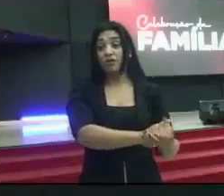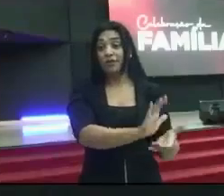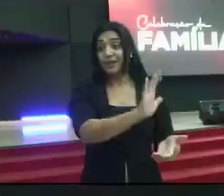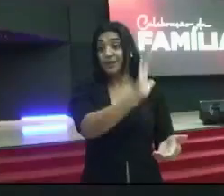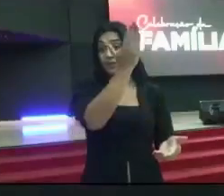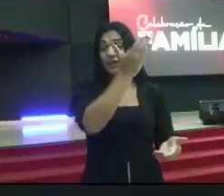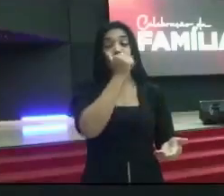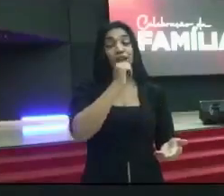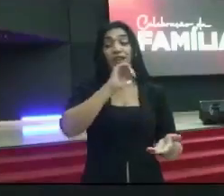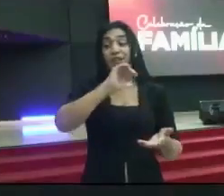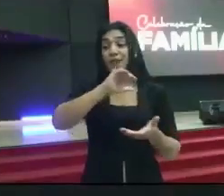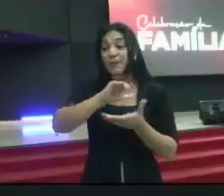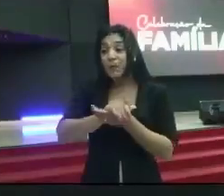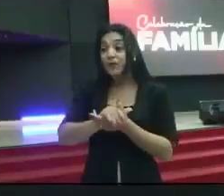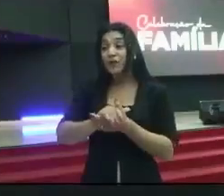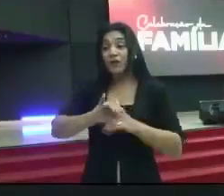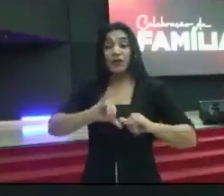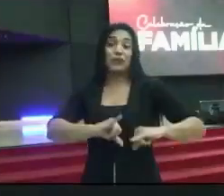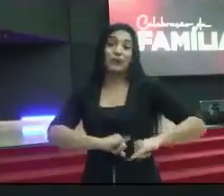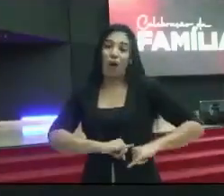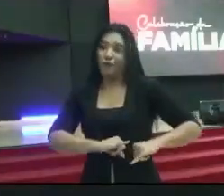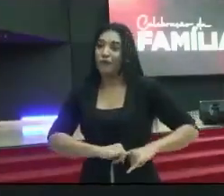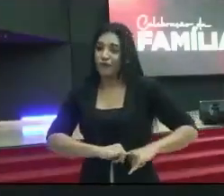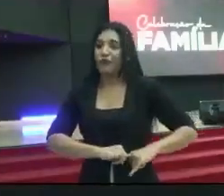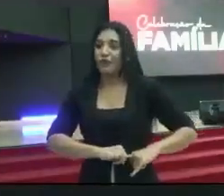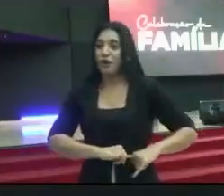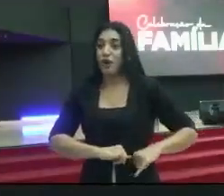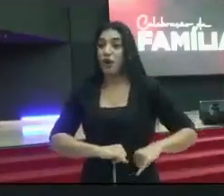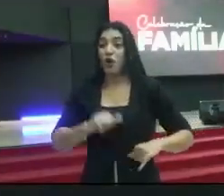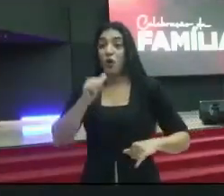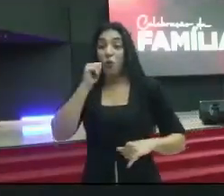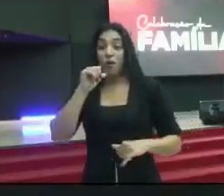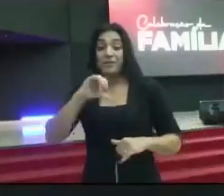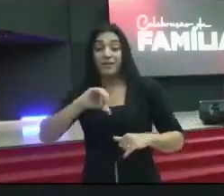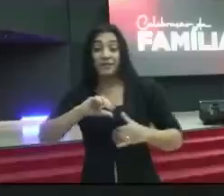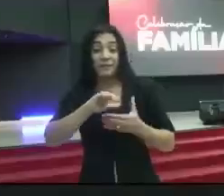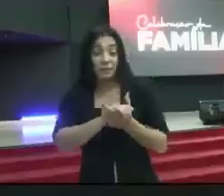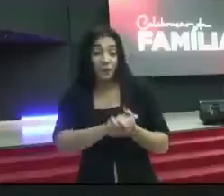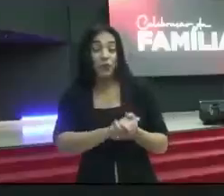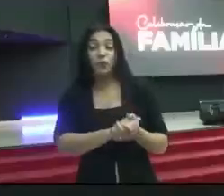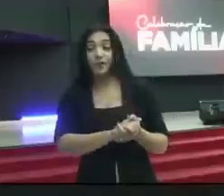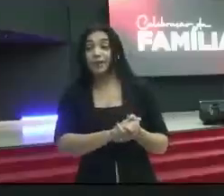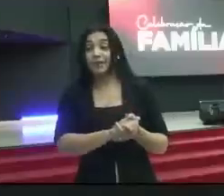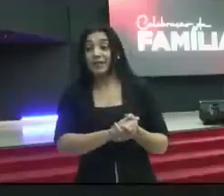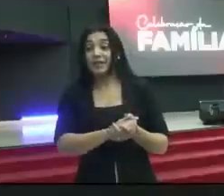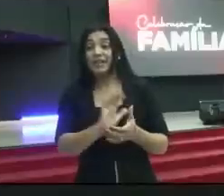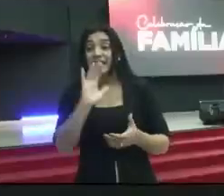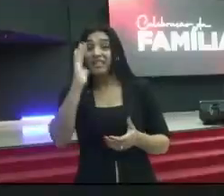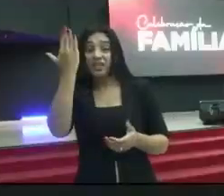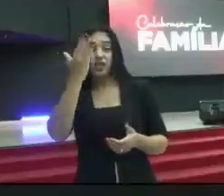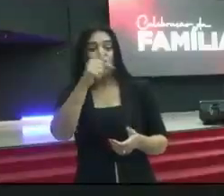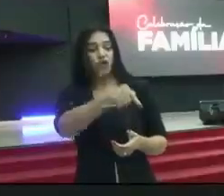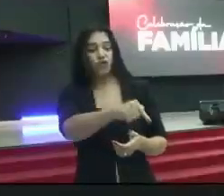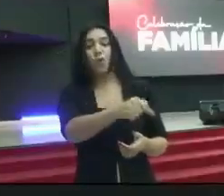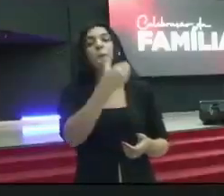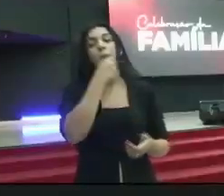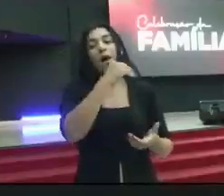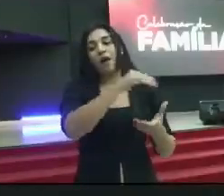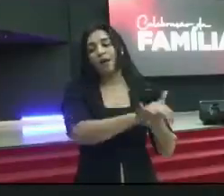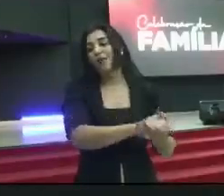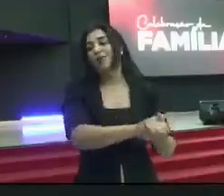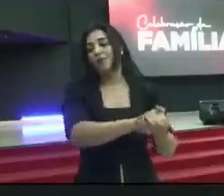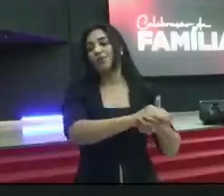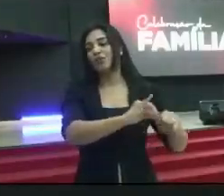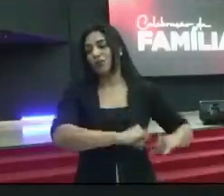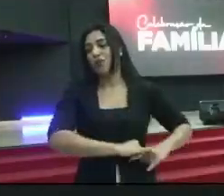a sofrer. Uma esposa toma uma decisão que leva um marido a sofrer. O